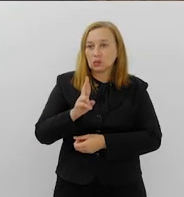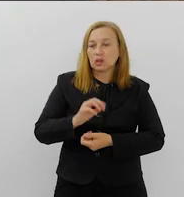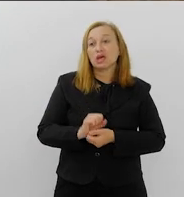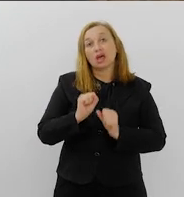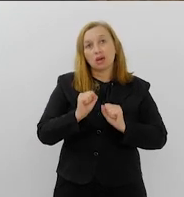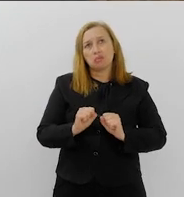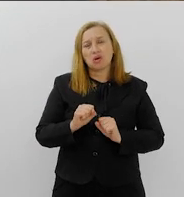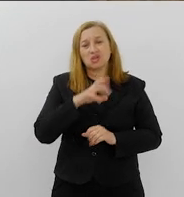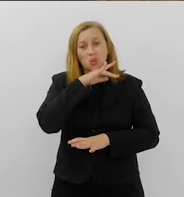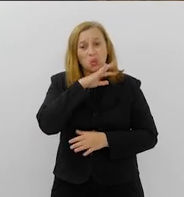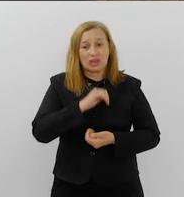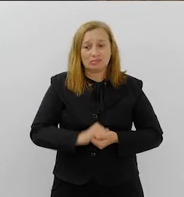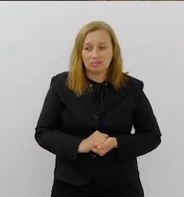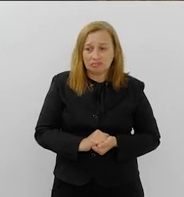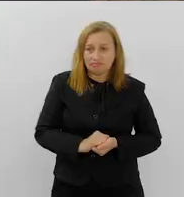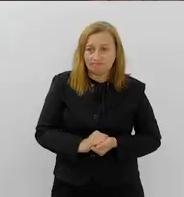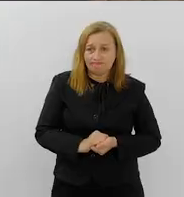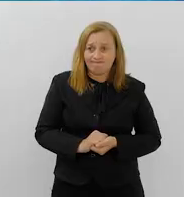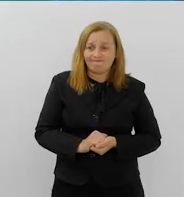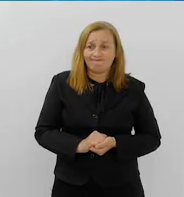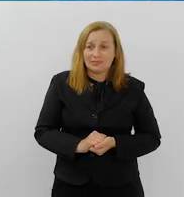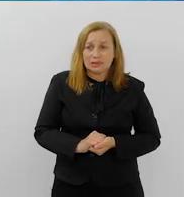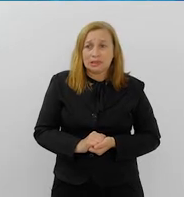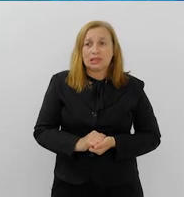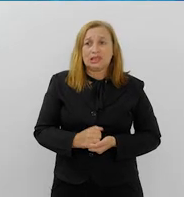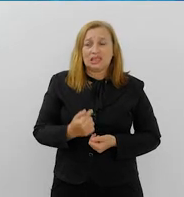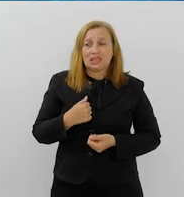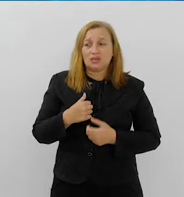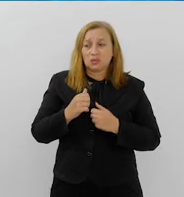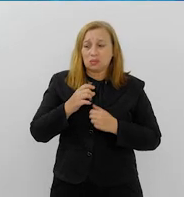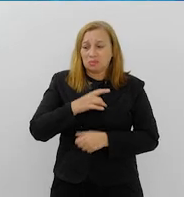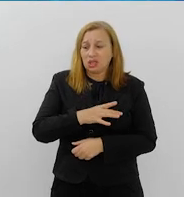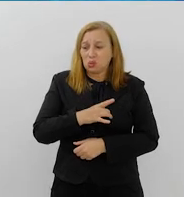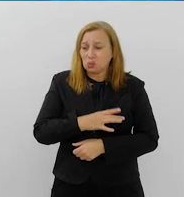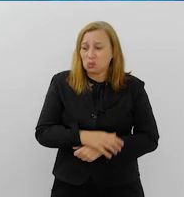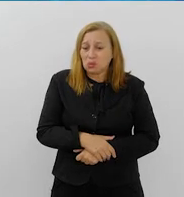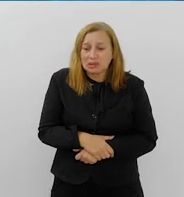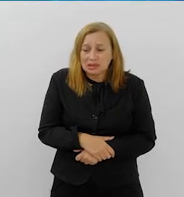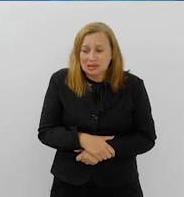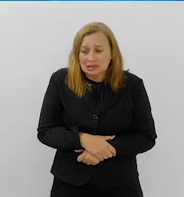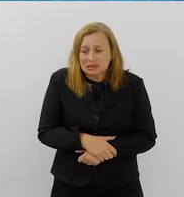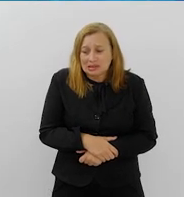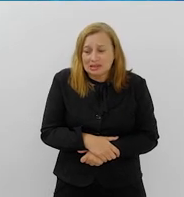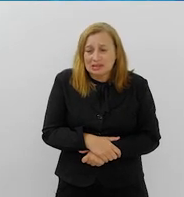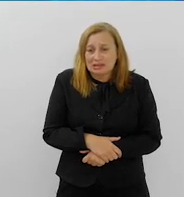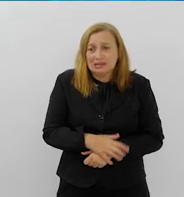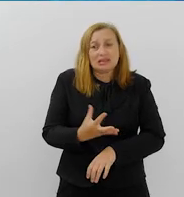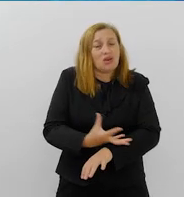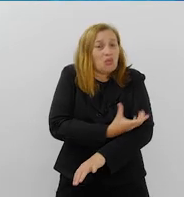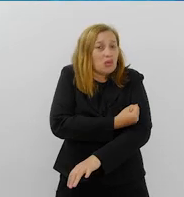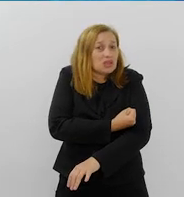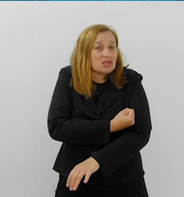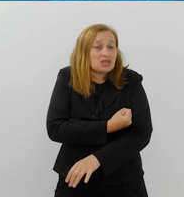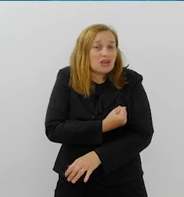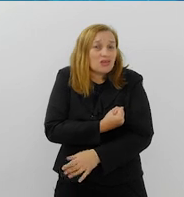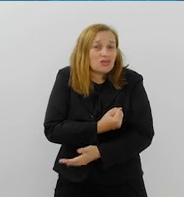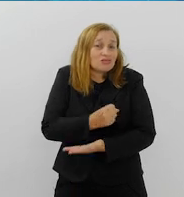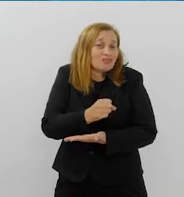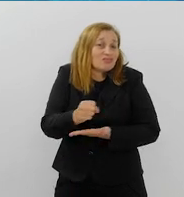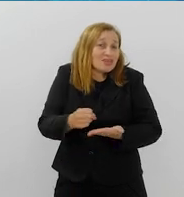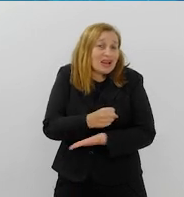resultado que pode ser muito ruim. Então, vai me gerar medo, que é uma emoção